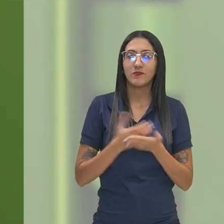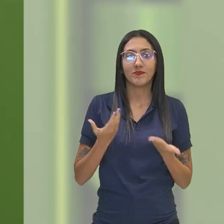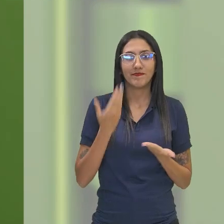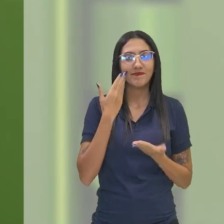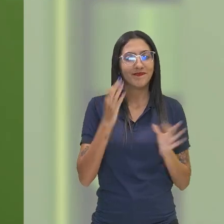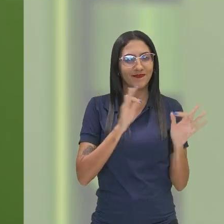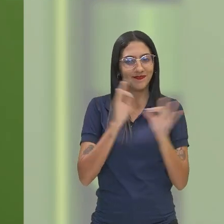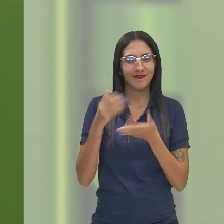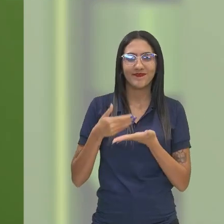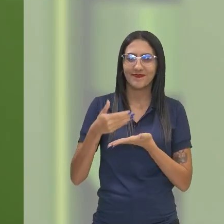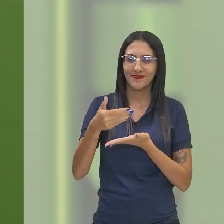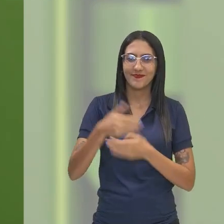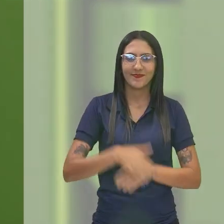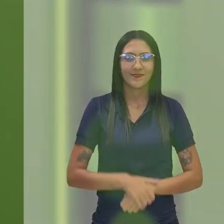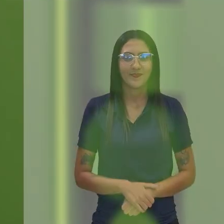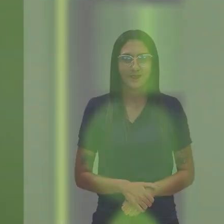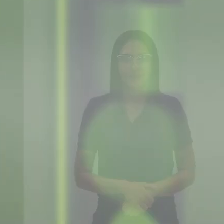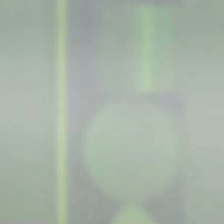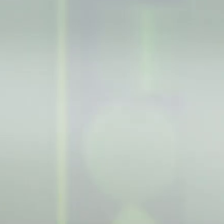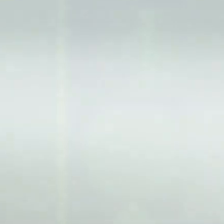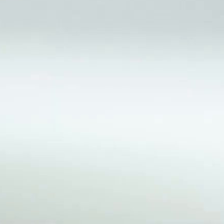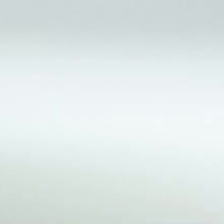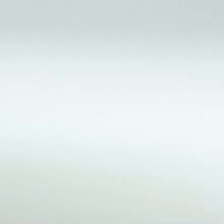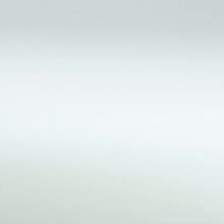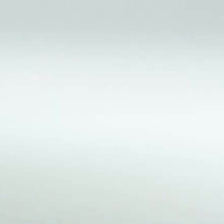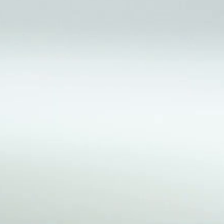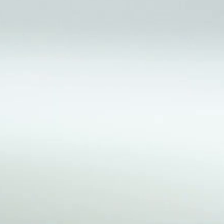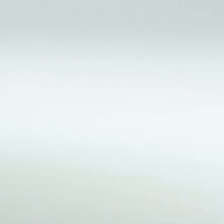vamos dar início à nossa aula.